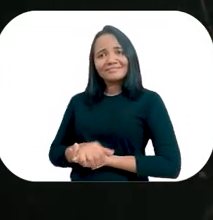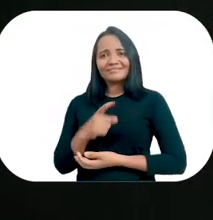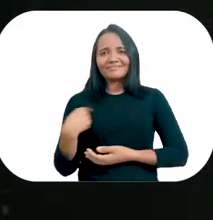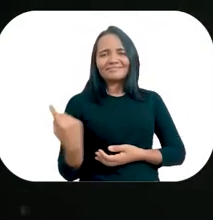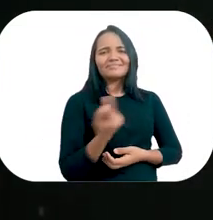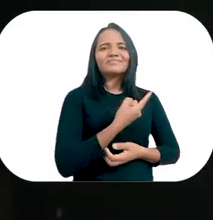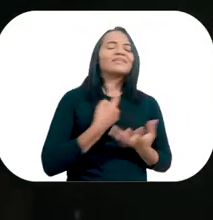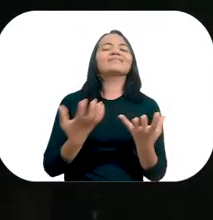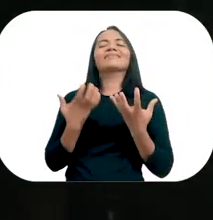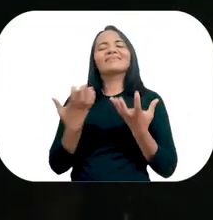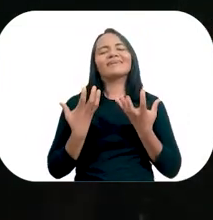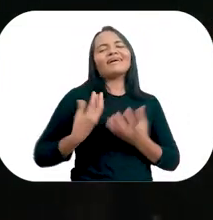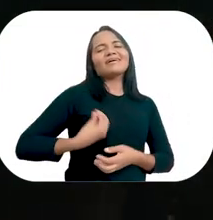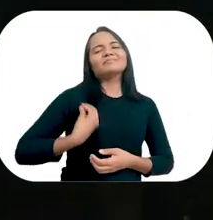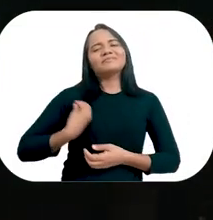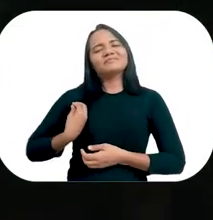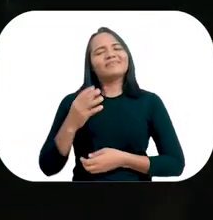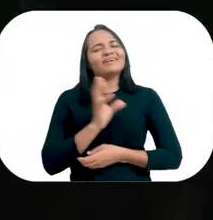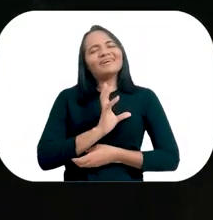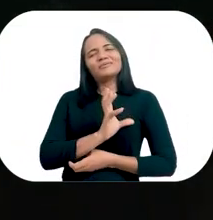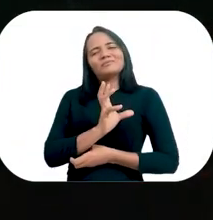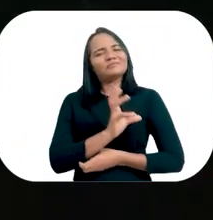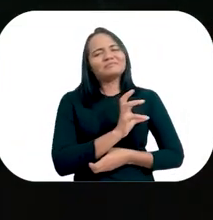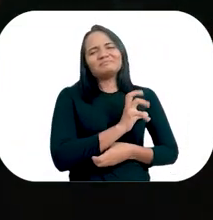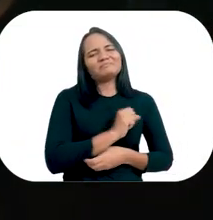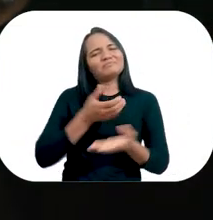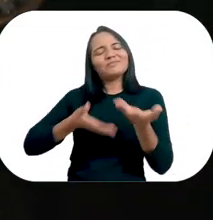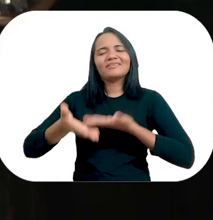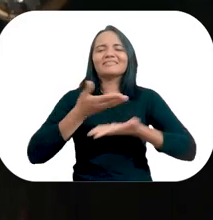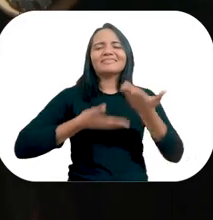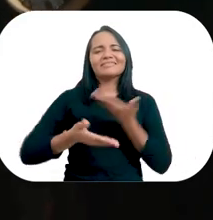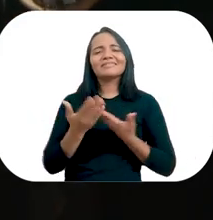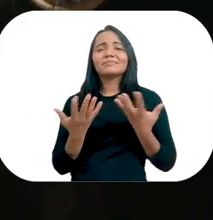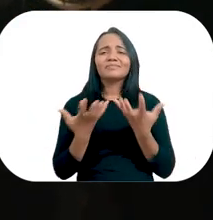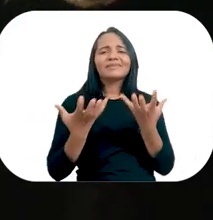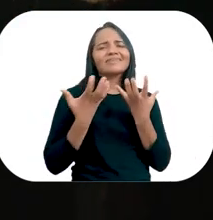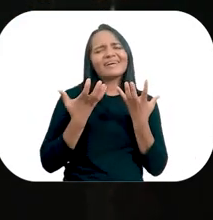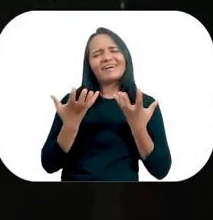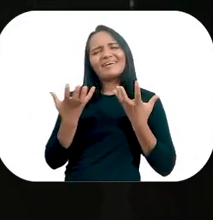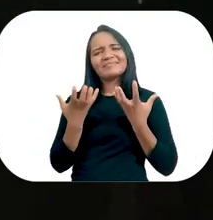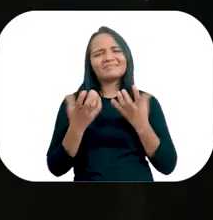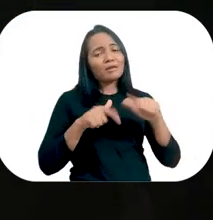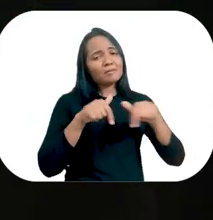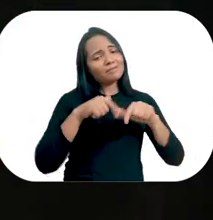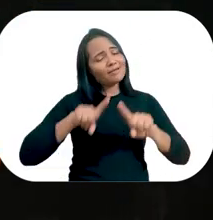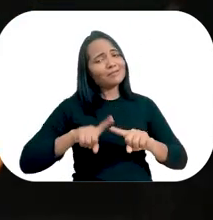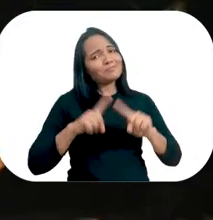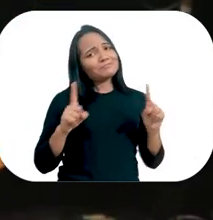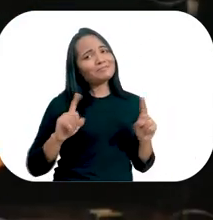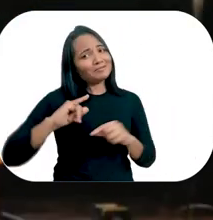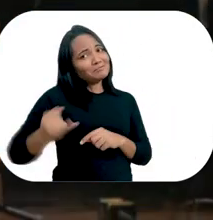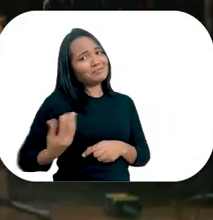A gente quer viver o nosso amor, a gente quer valer nosso suor,